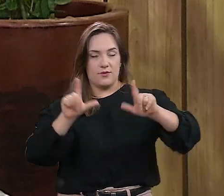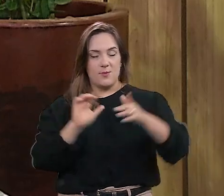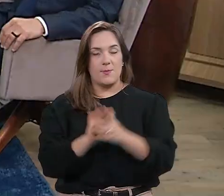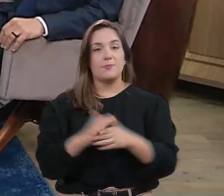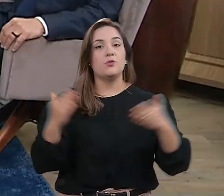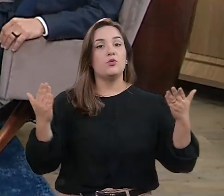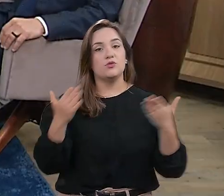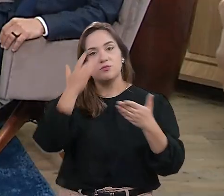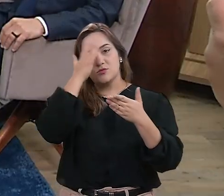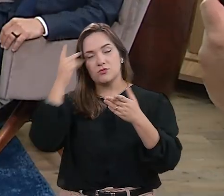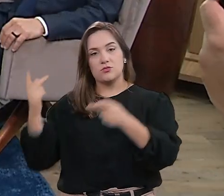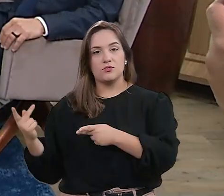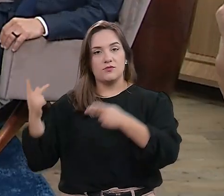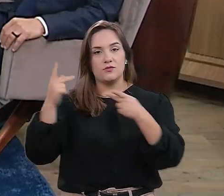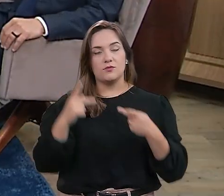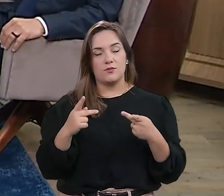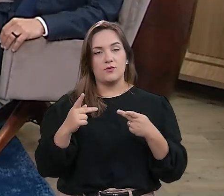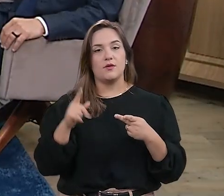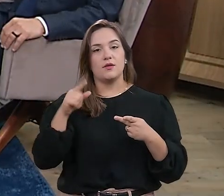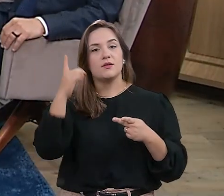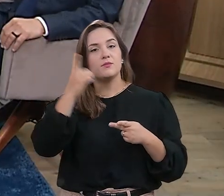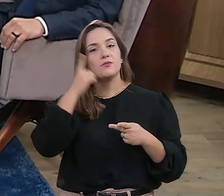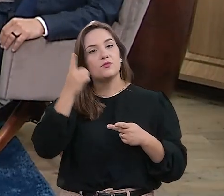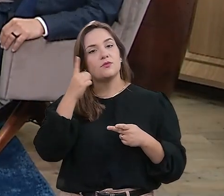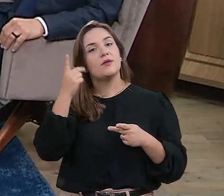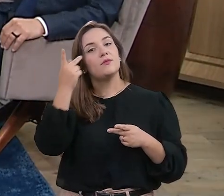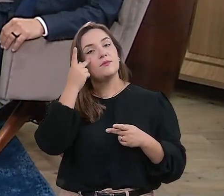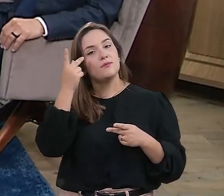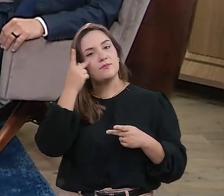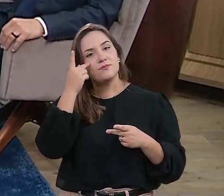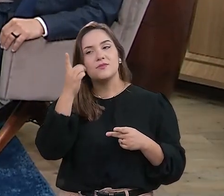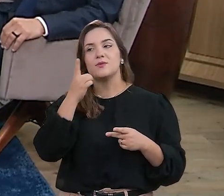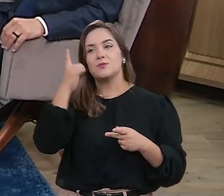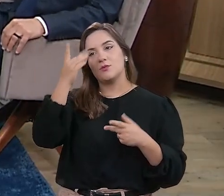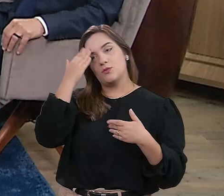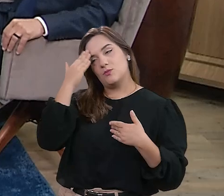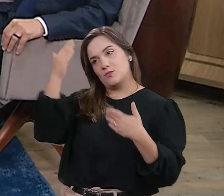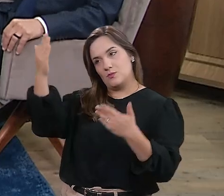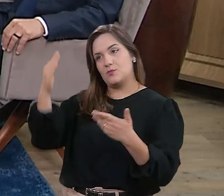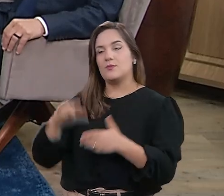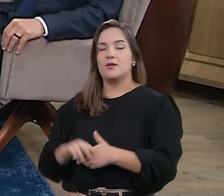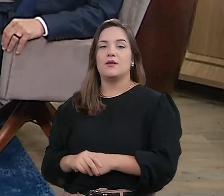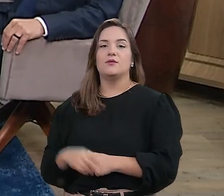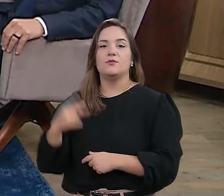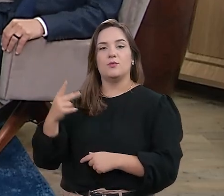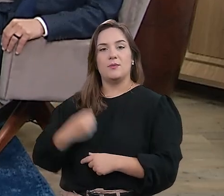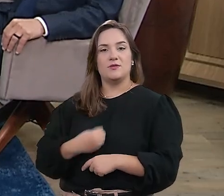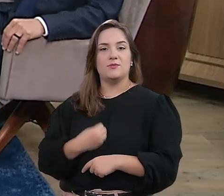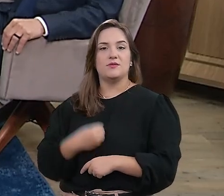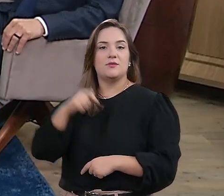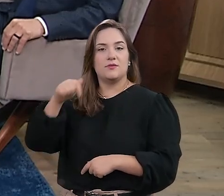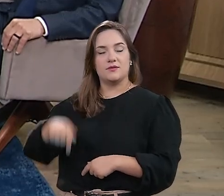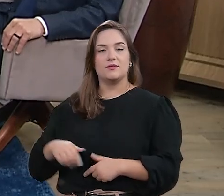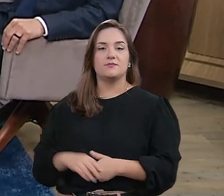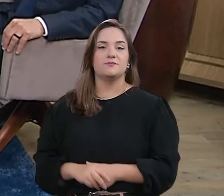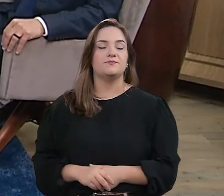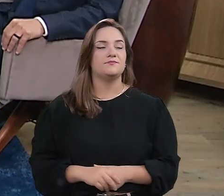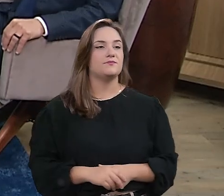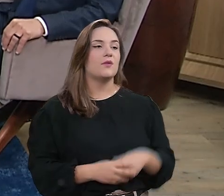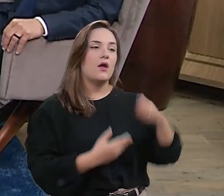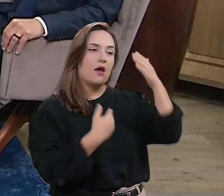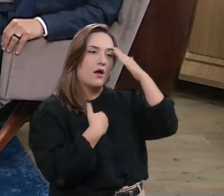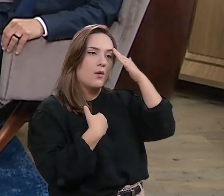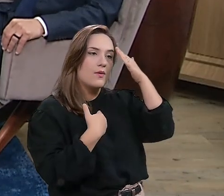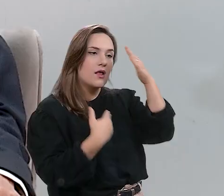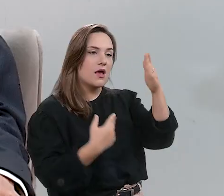nosso convidado hoje é o deputado estadual Pedro Kemp. Deputado, obrigado mais uma vez pela sua participação aqui no programa.